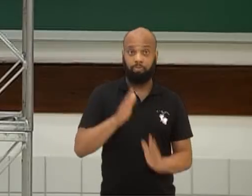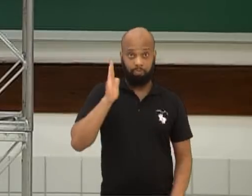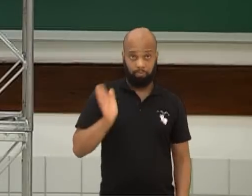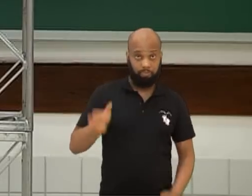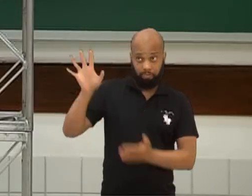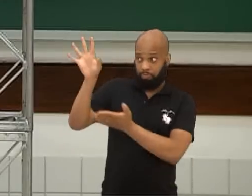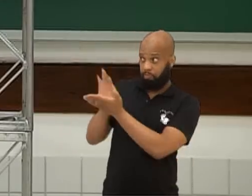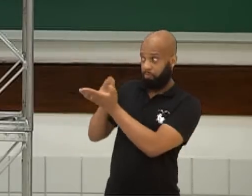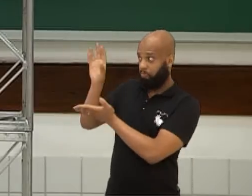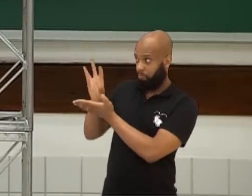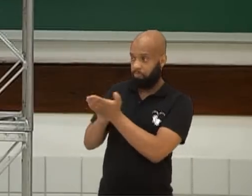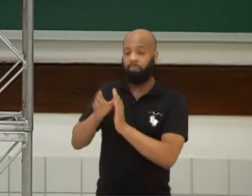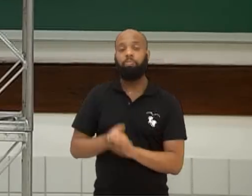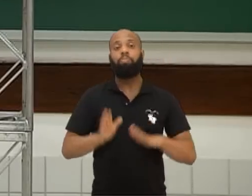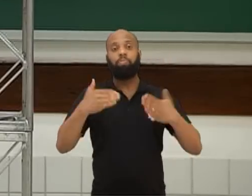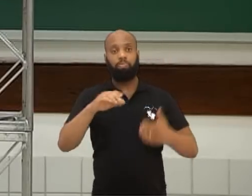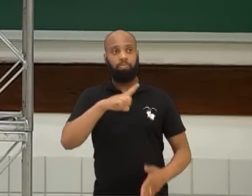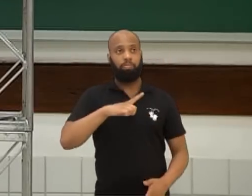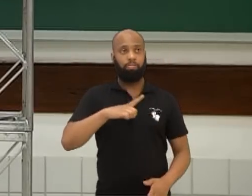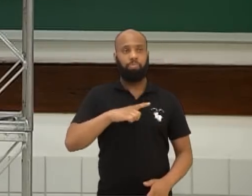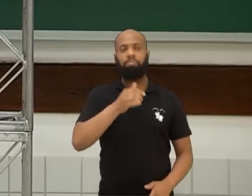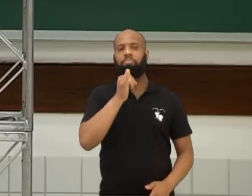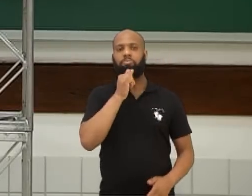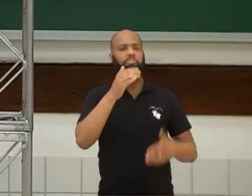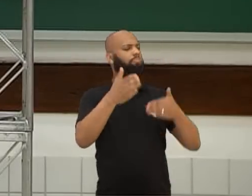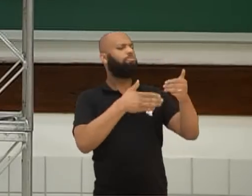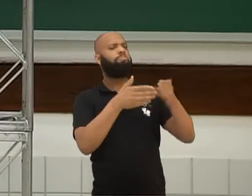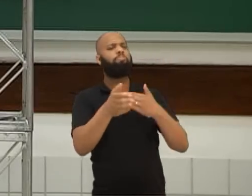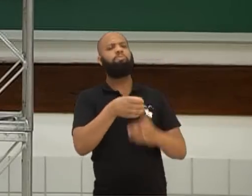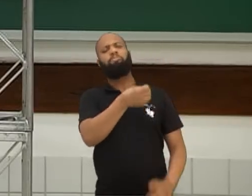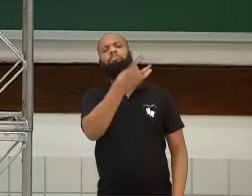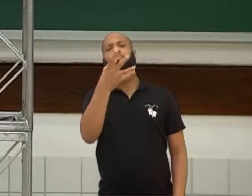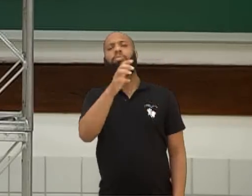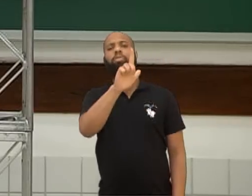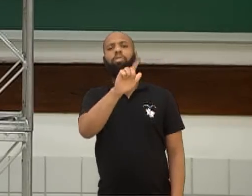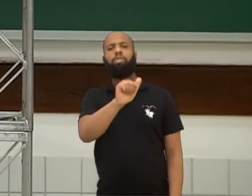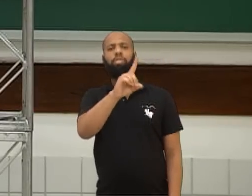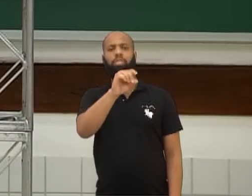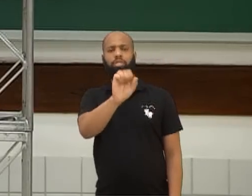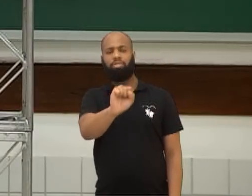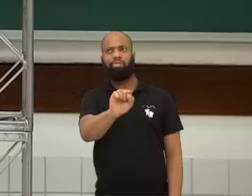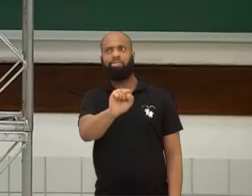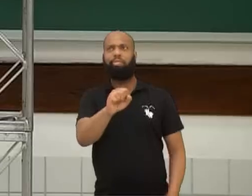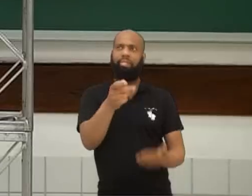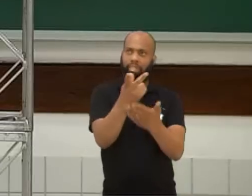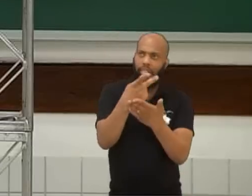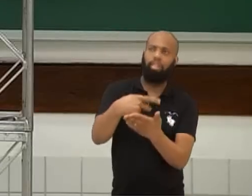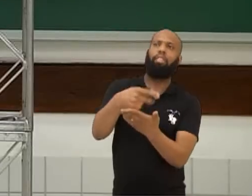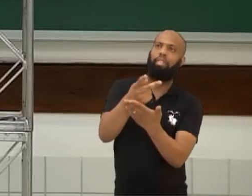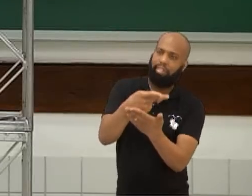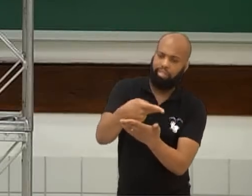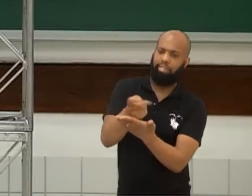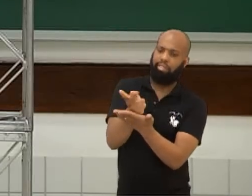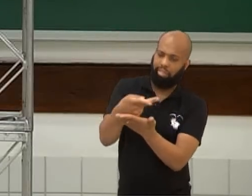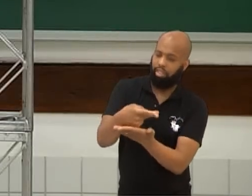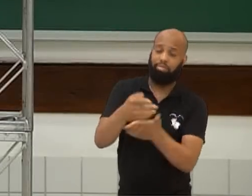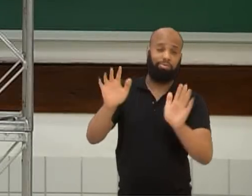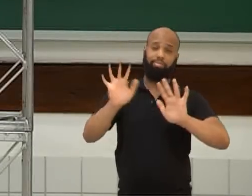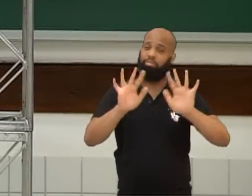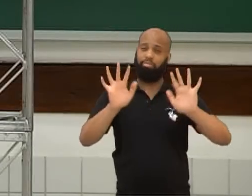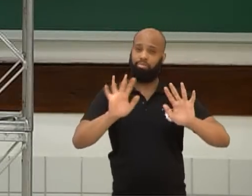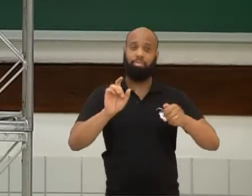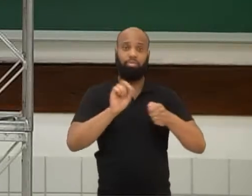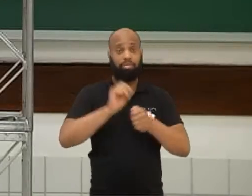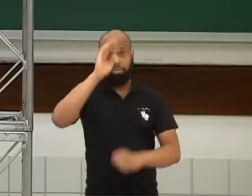Copiaram? Então, quando você tem uma quantidade qualquer de lados do polígono, não precisa ficar desenhando o polígono e traçando os